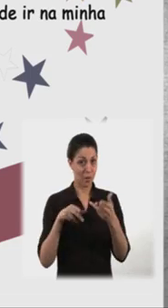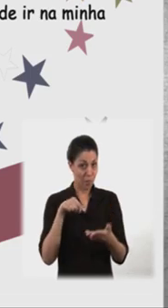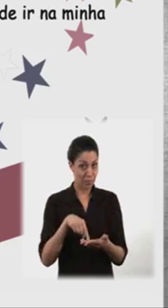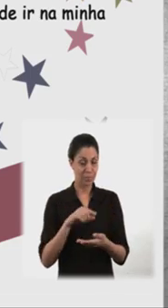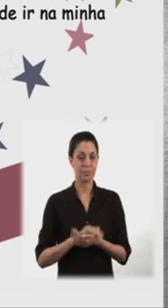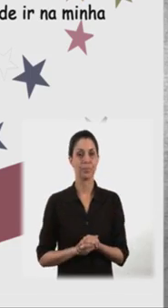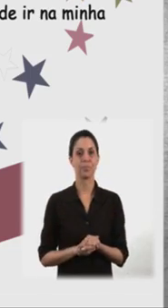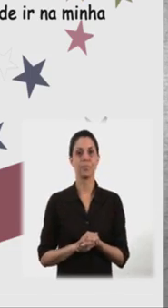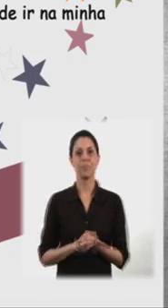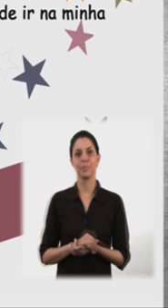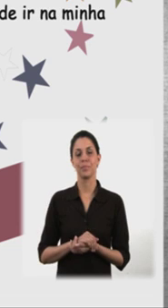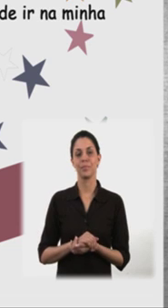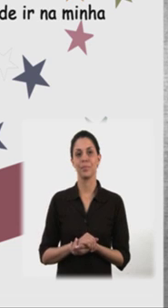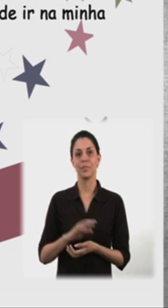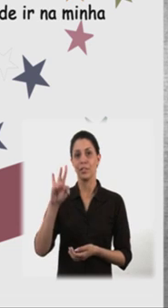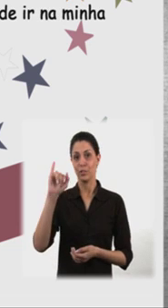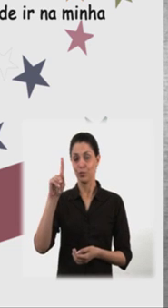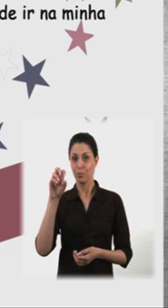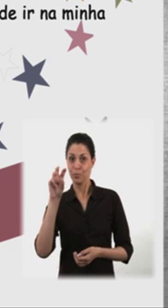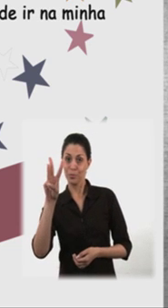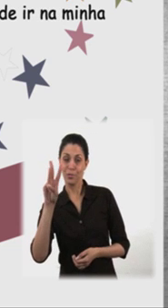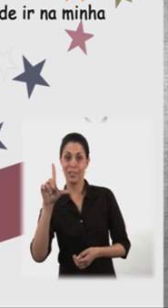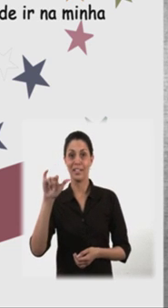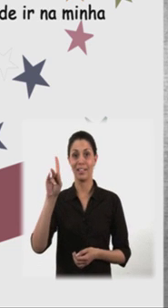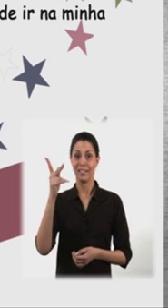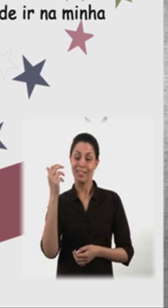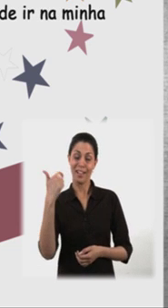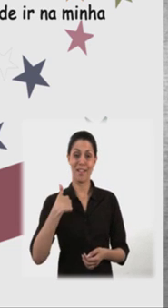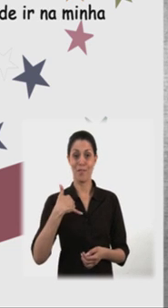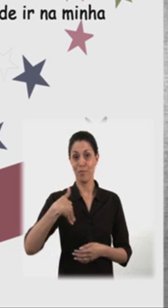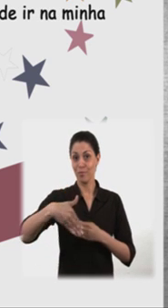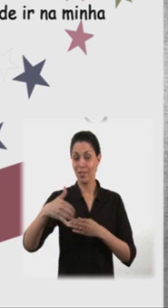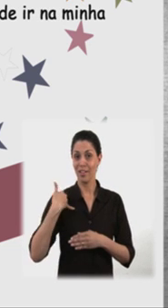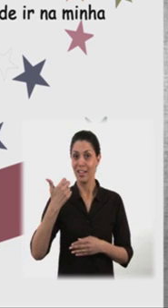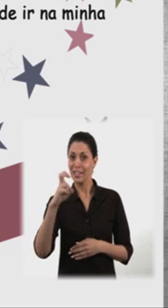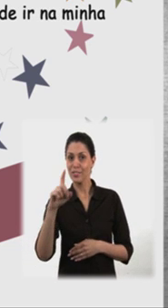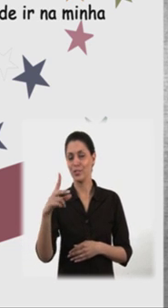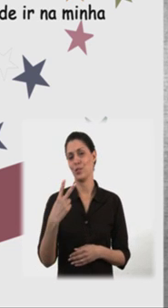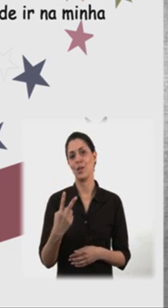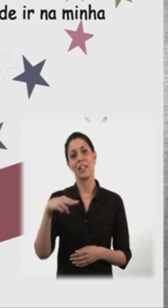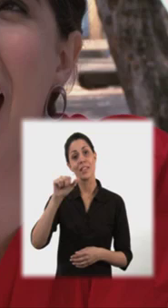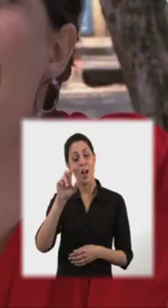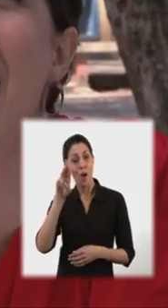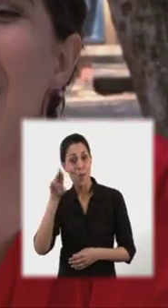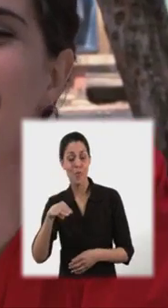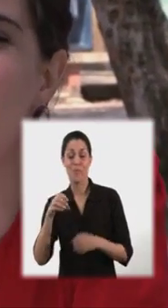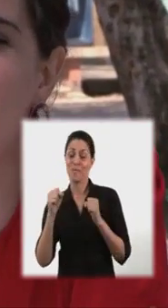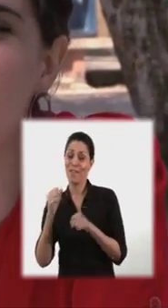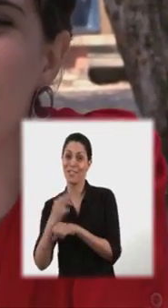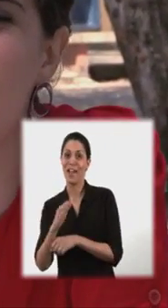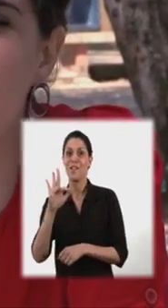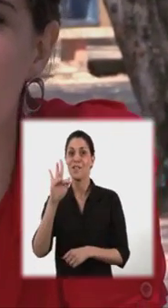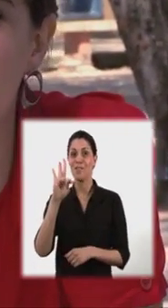aqui. Tipo, se liga. Vou fazer 15 aninhos e você não pode deixar de ir na minha festinha. Ah, tem